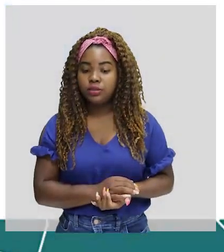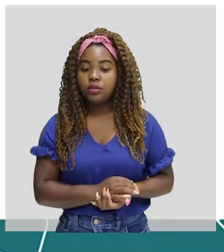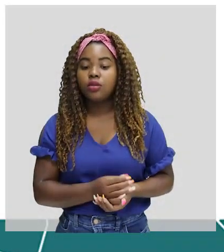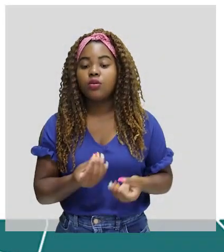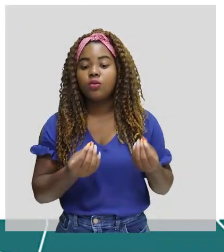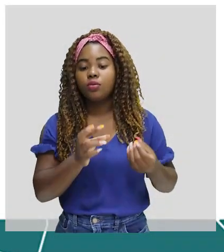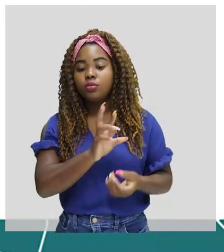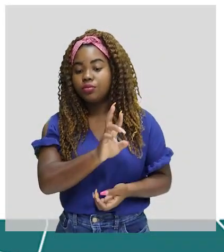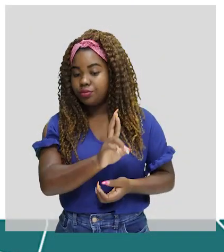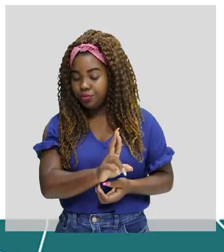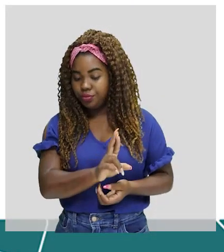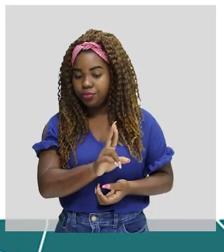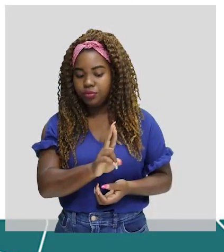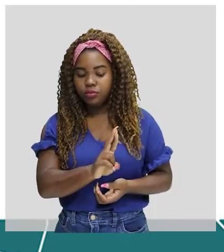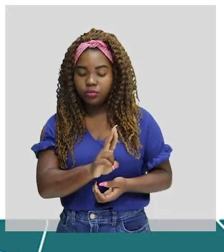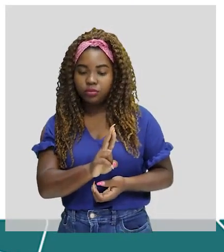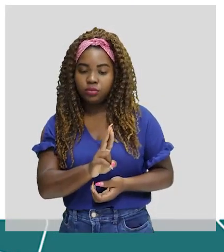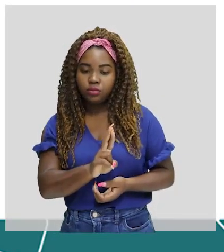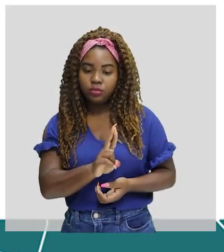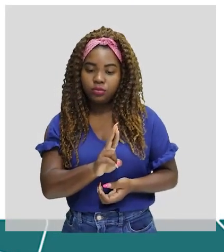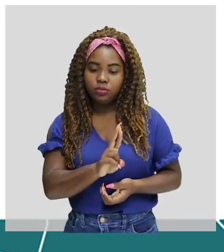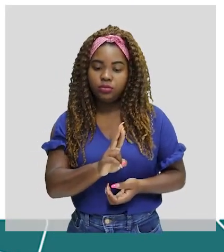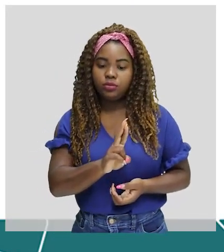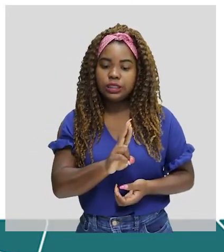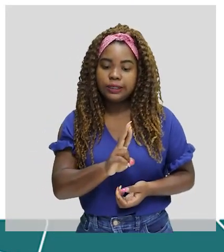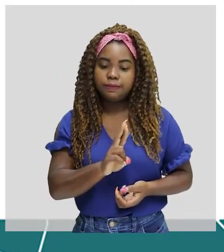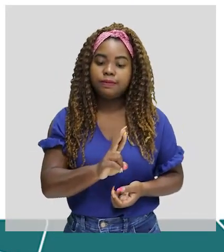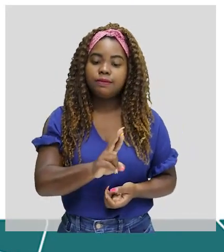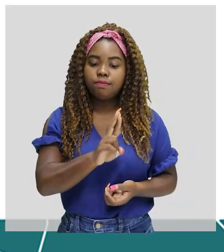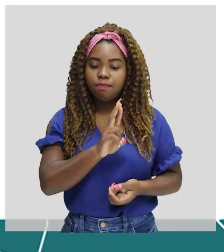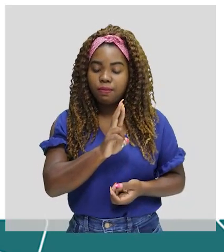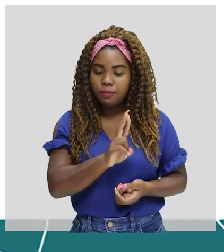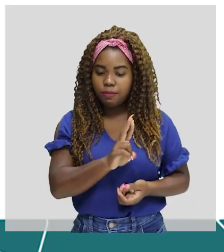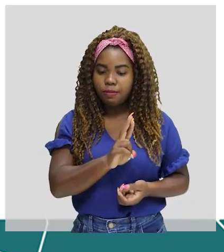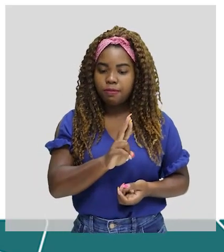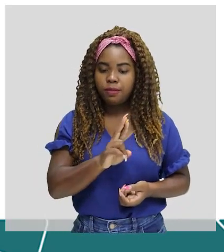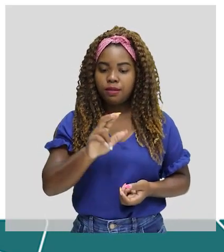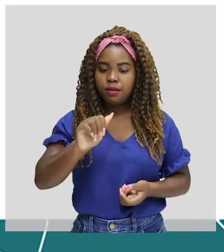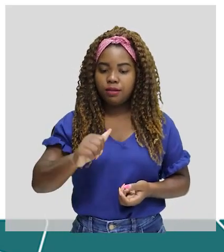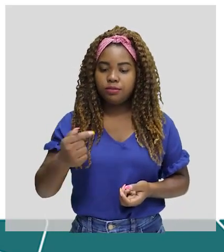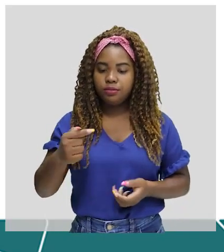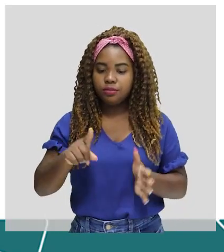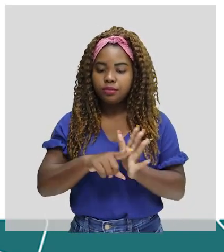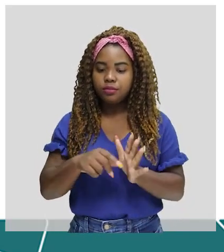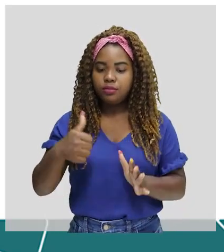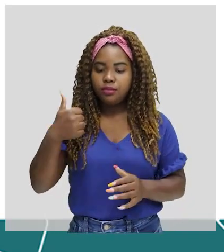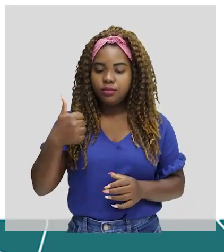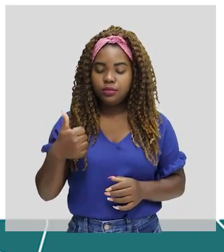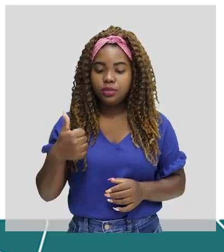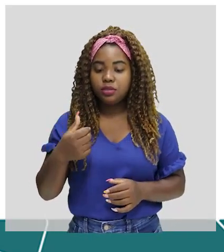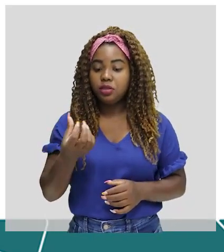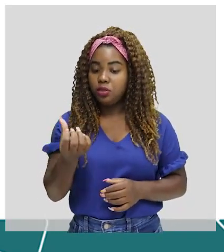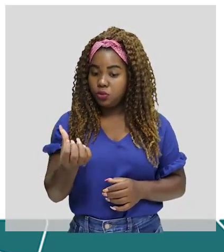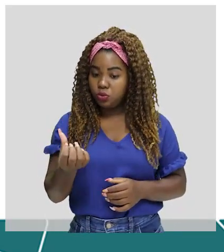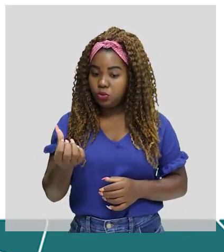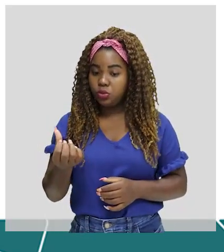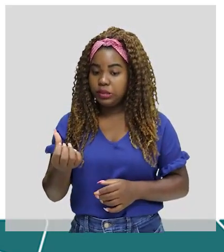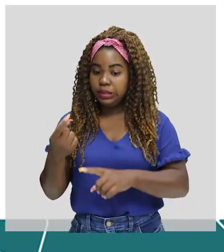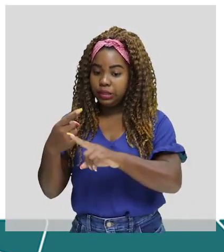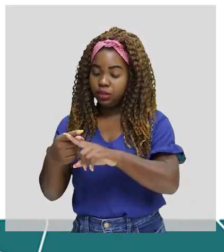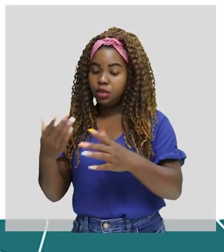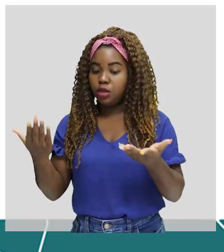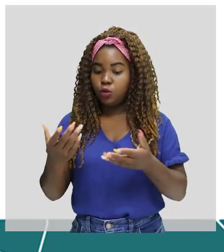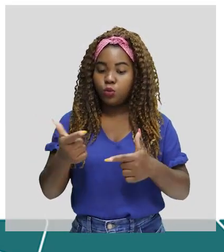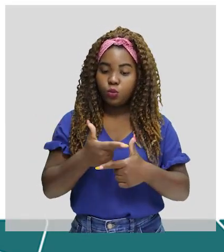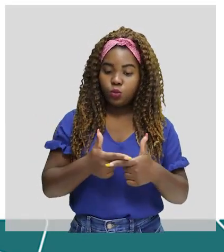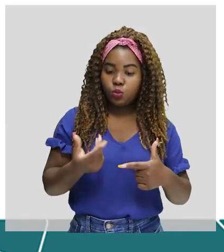como vai ficar. Eu vou passar esse A1 para o primeiro membro. Então, eu tenho A7 menos A1 e o 6 que estava multiplicando, ele